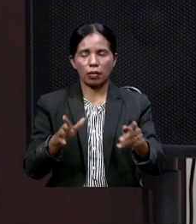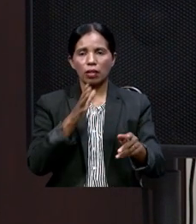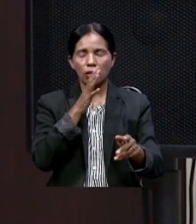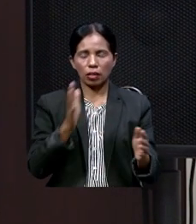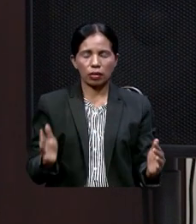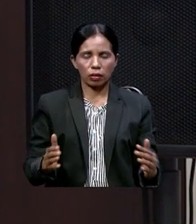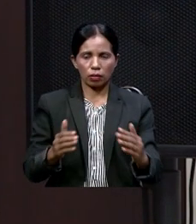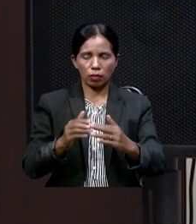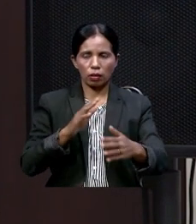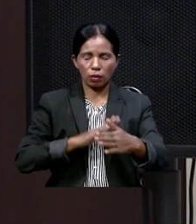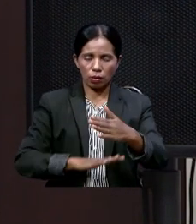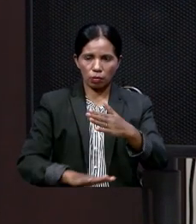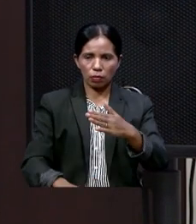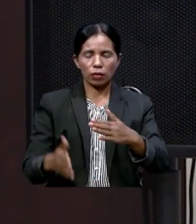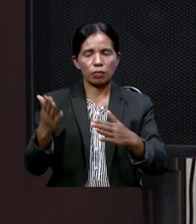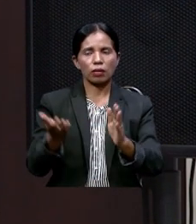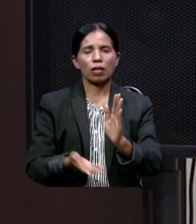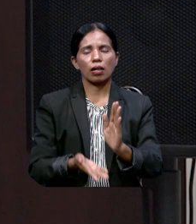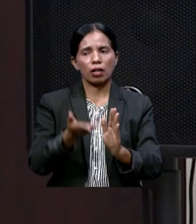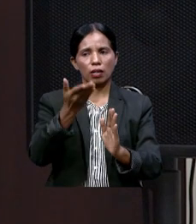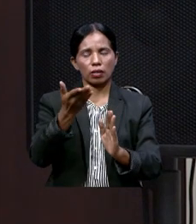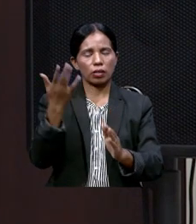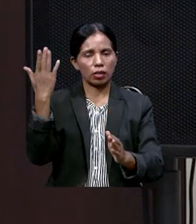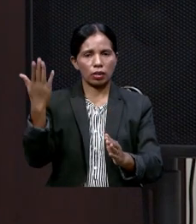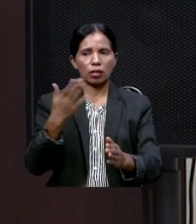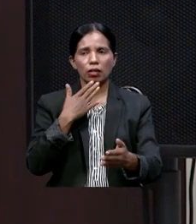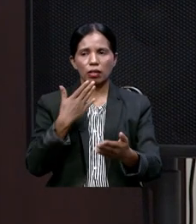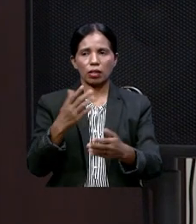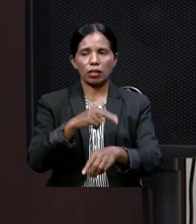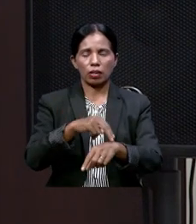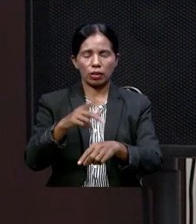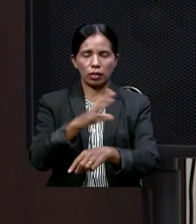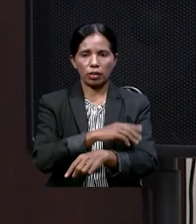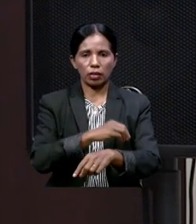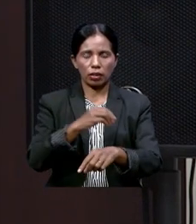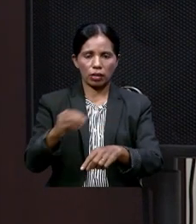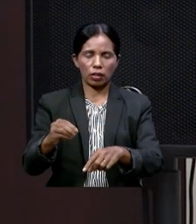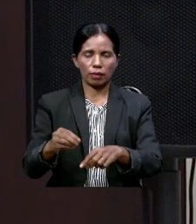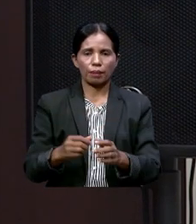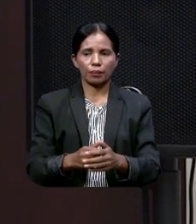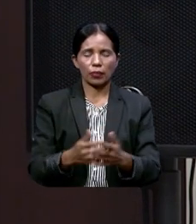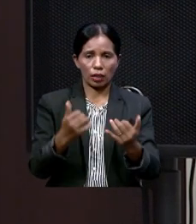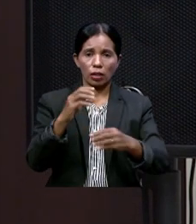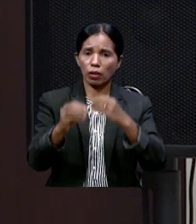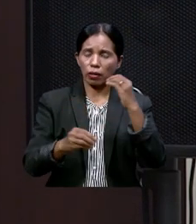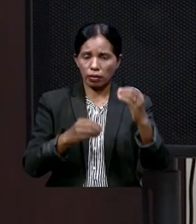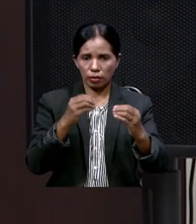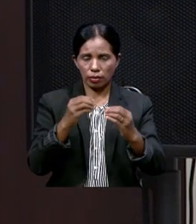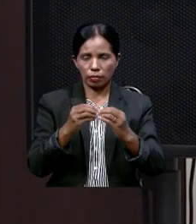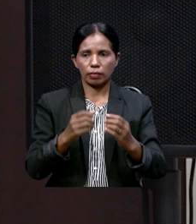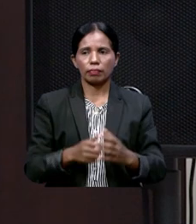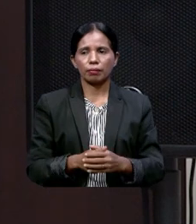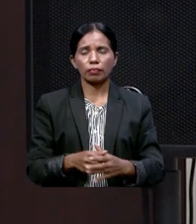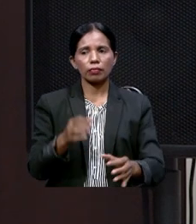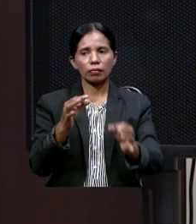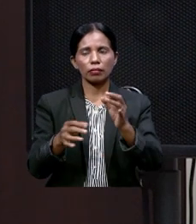tasa moris institucional asriu media nacional ina. Dane significa katak, maske